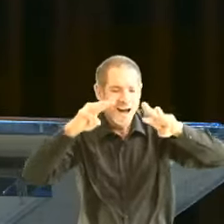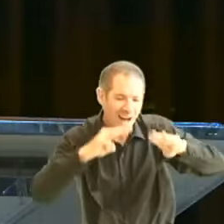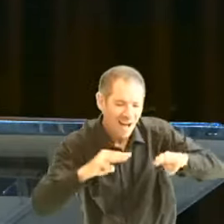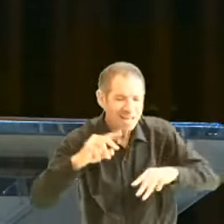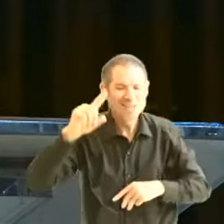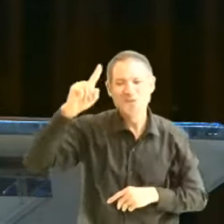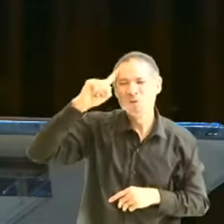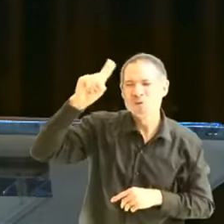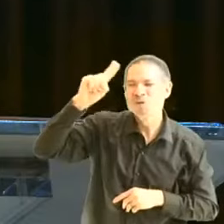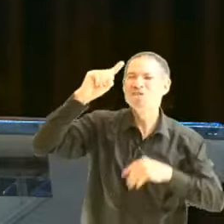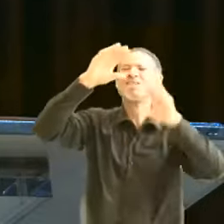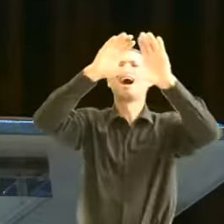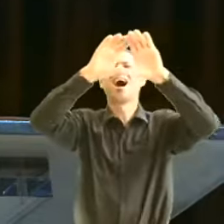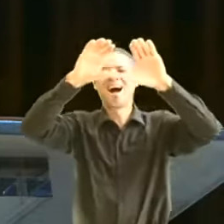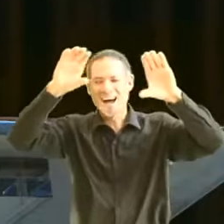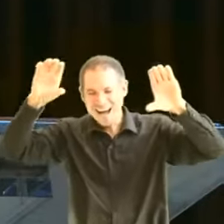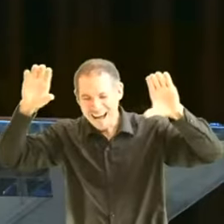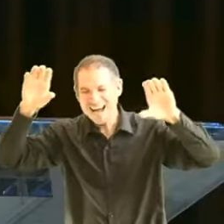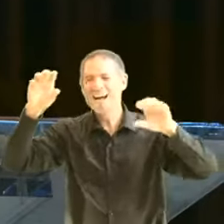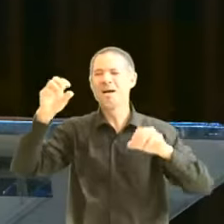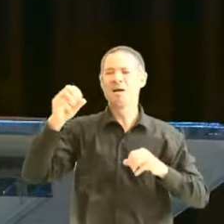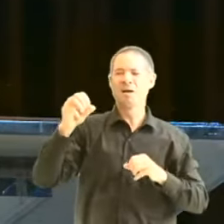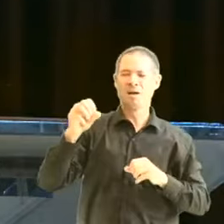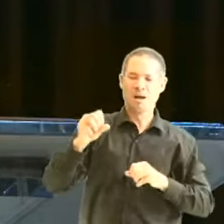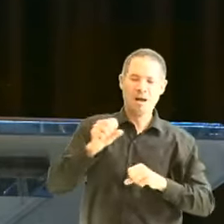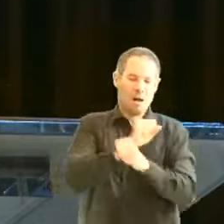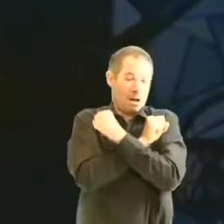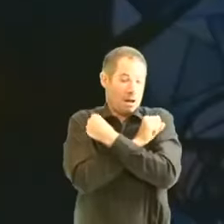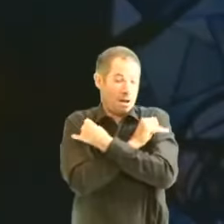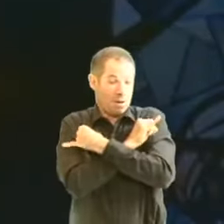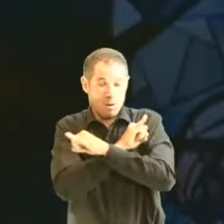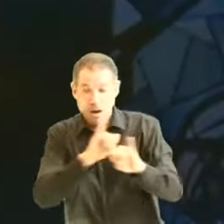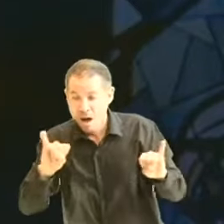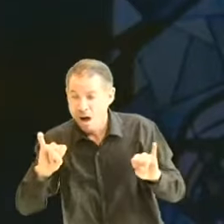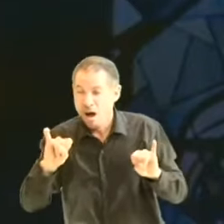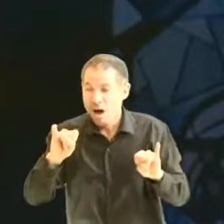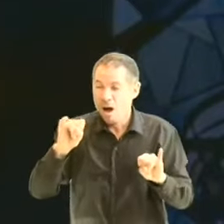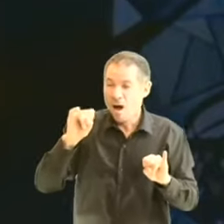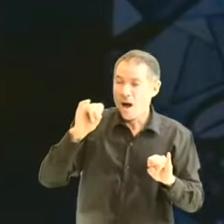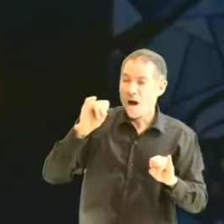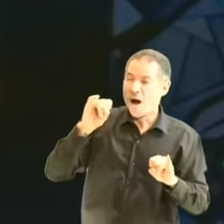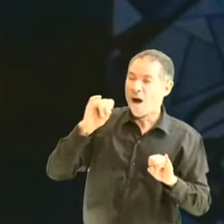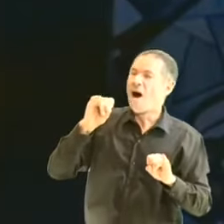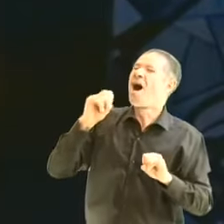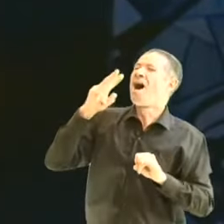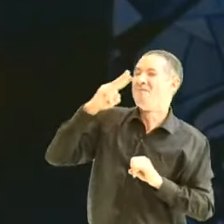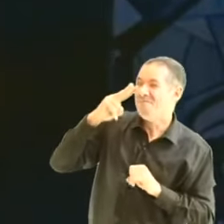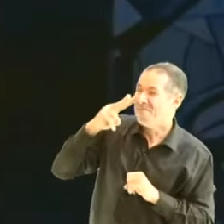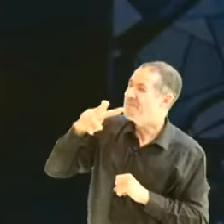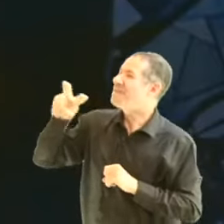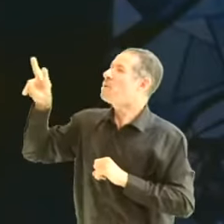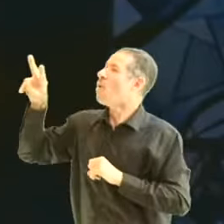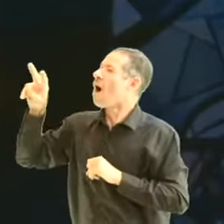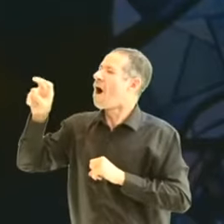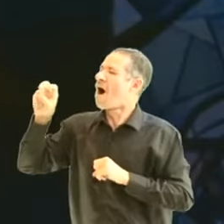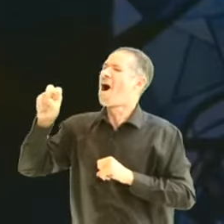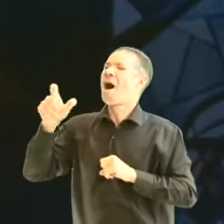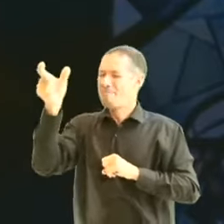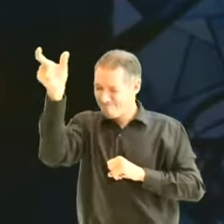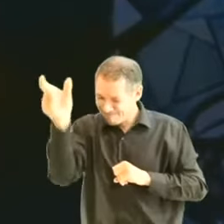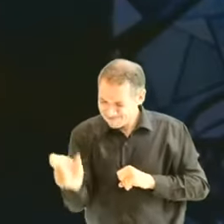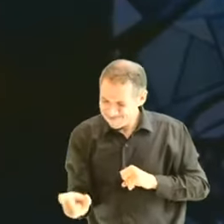dia. E quando o profeta viu isso, o Senhor falou claramente para ele: o justo vive pela